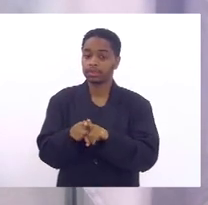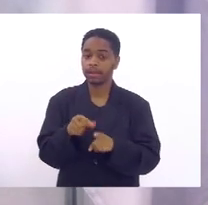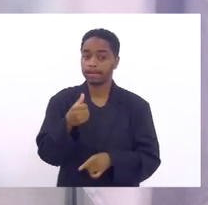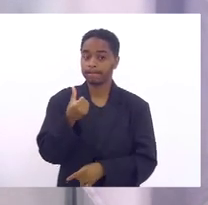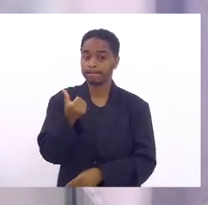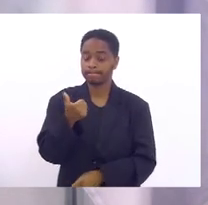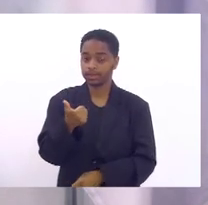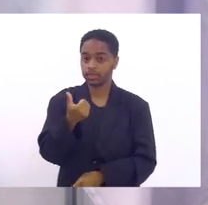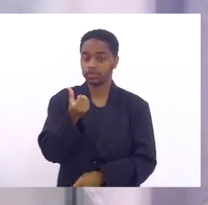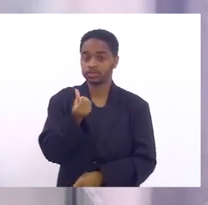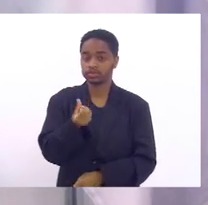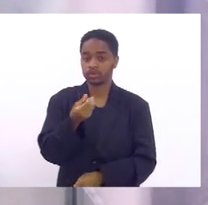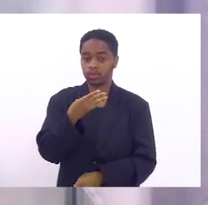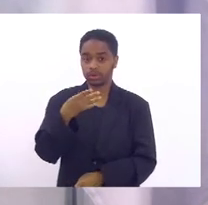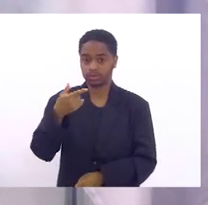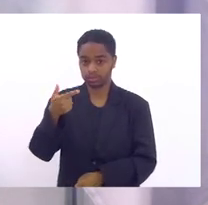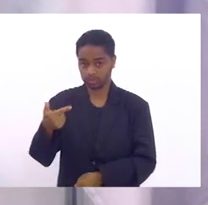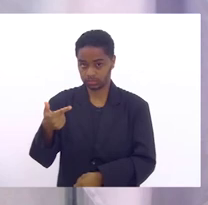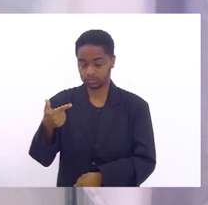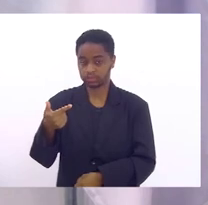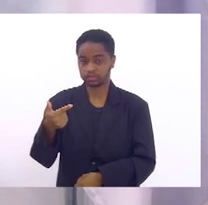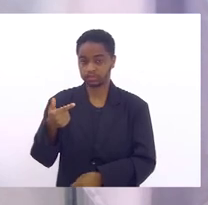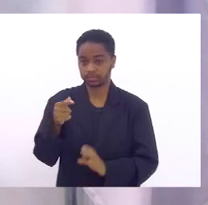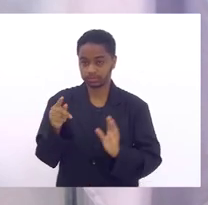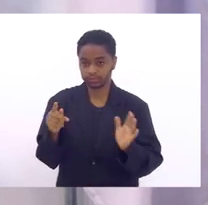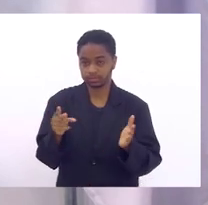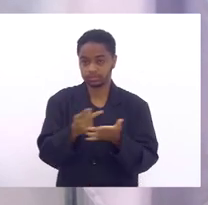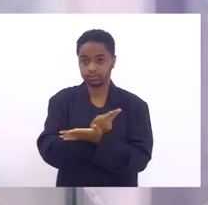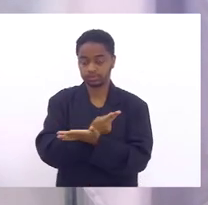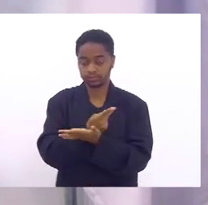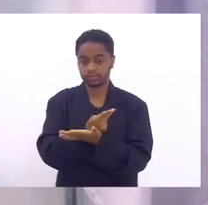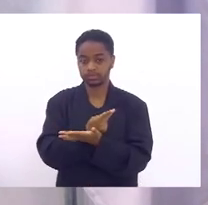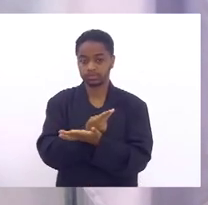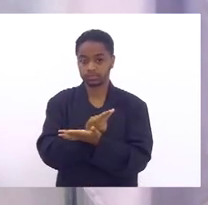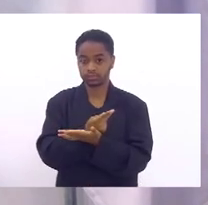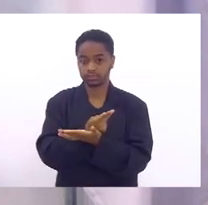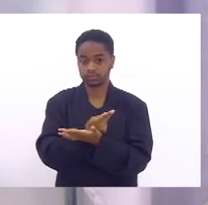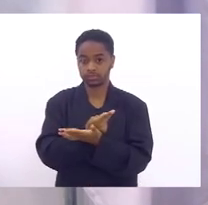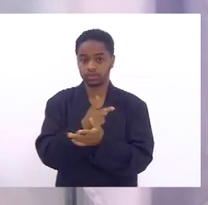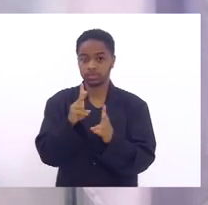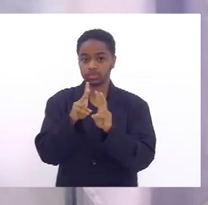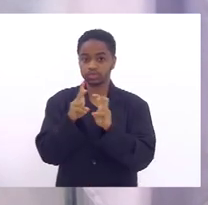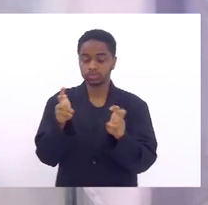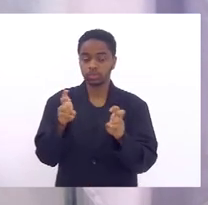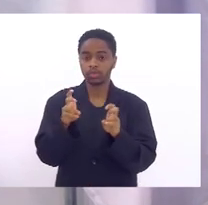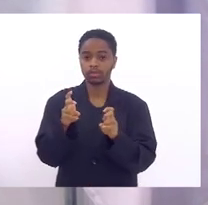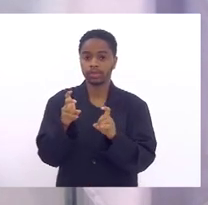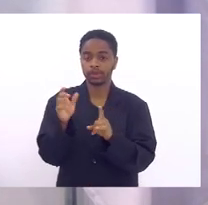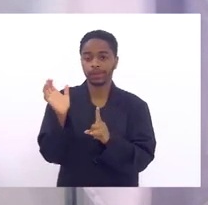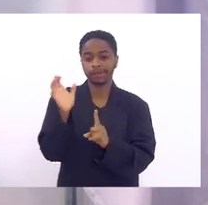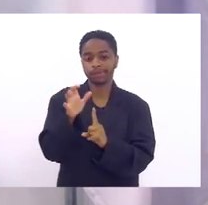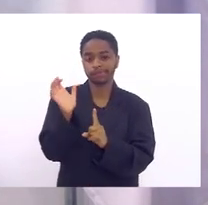1642 a a ocorrências de importunação sexual Esses são os dados que